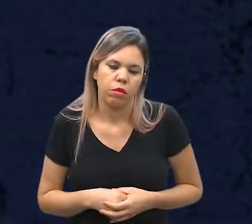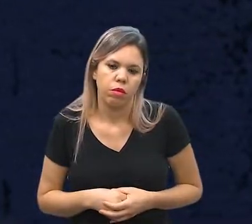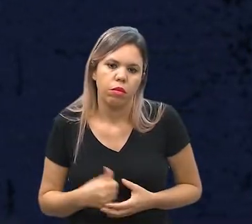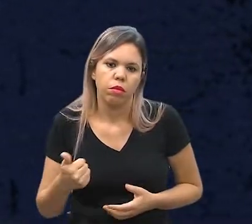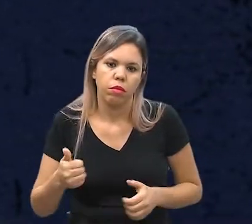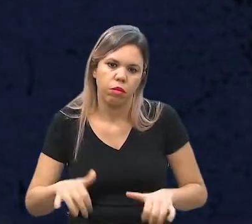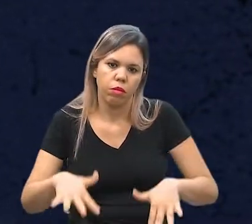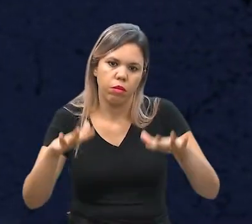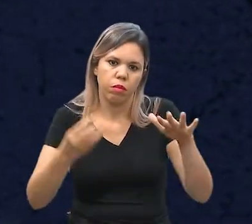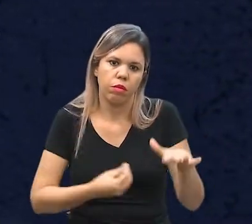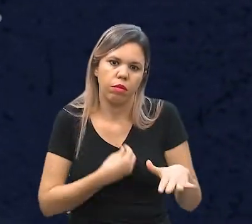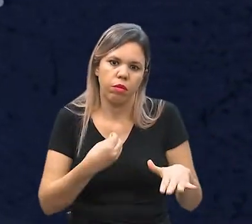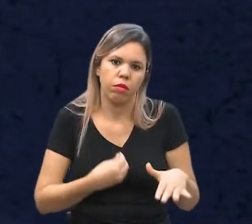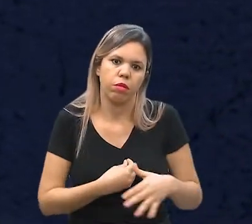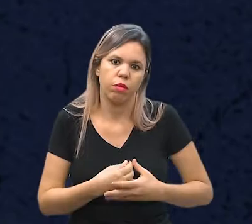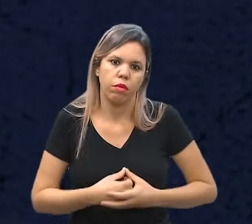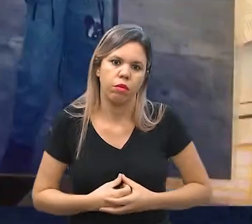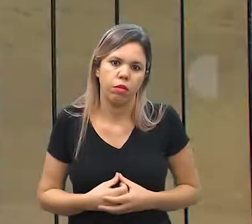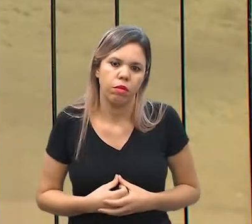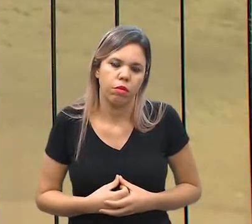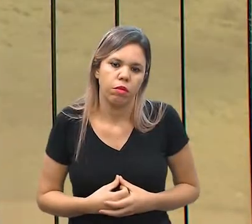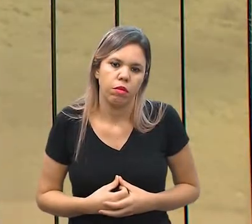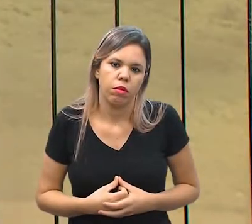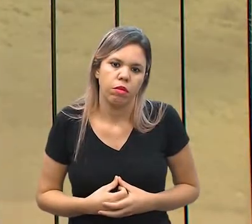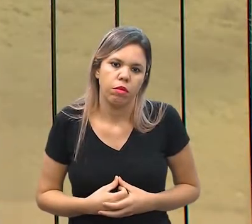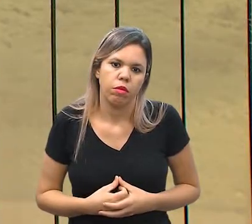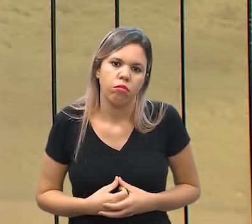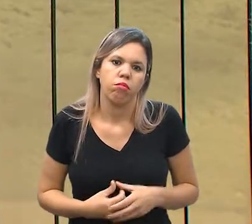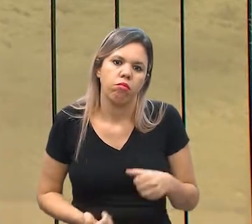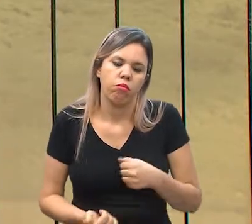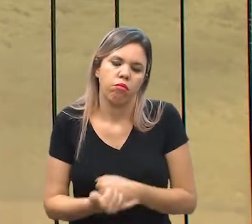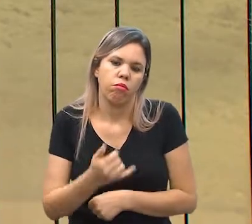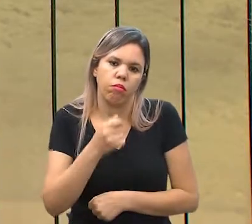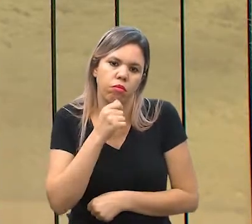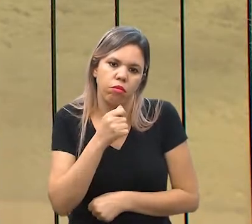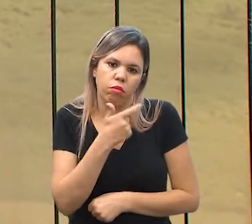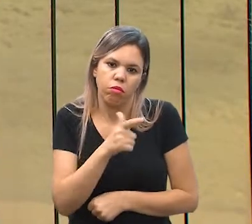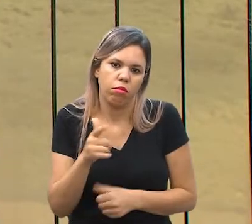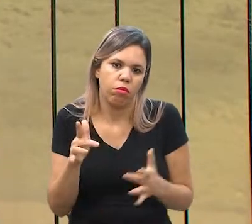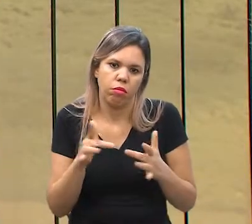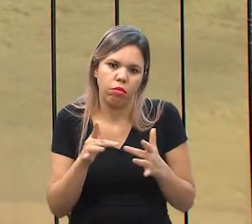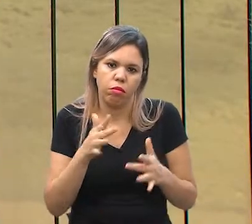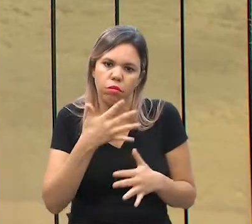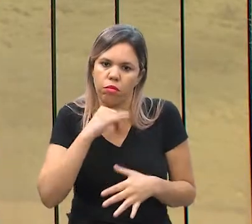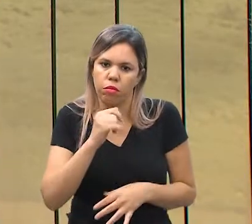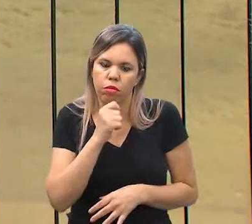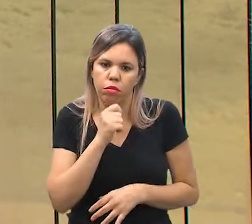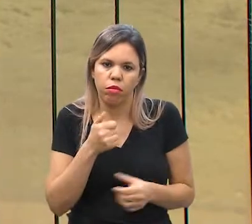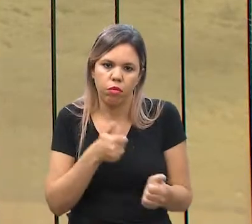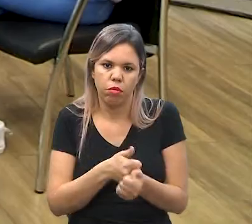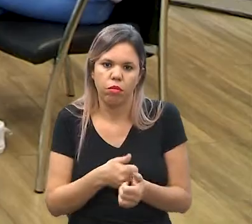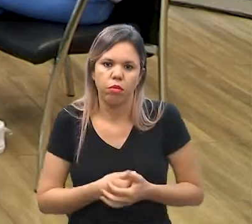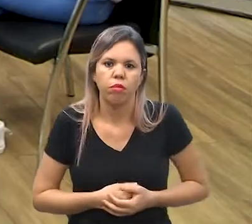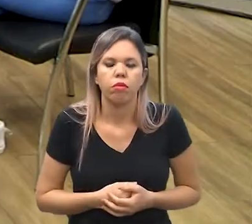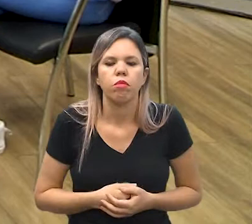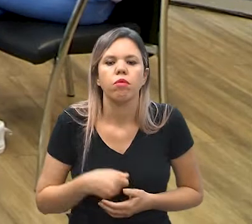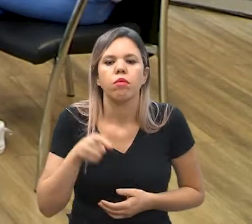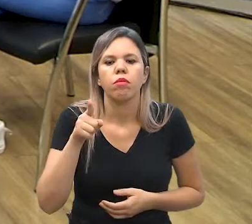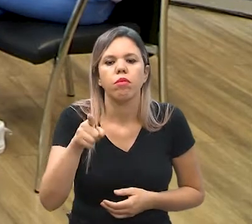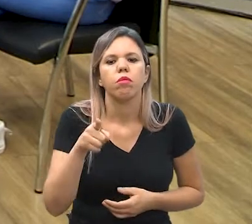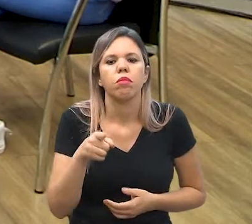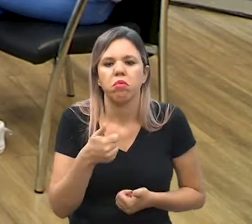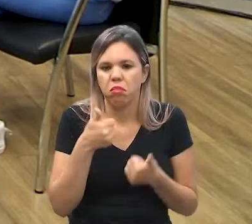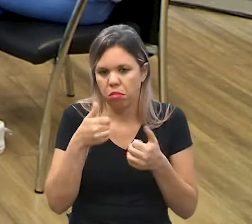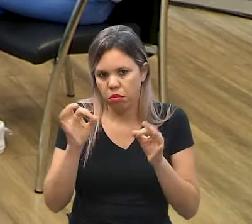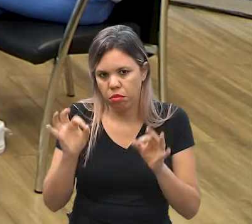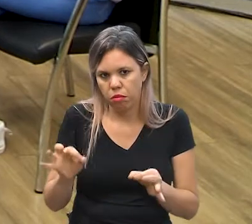primeira infância ali ele estava bem ausente, né? Não tinha essa figura paterna por perto. E para você tudo